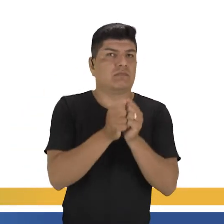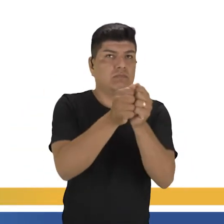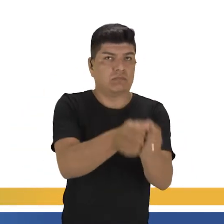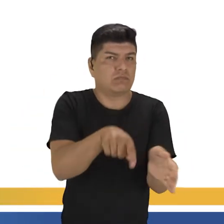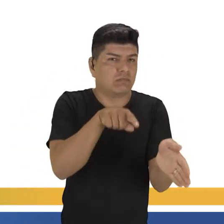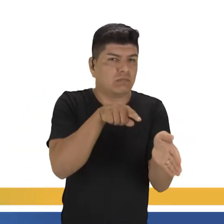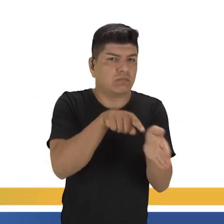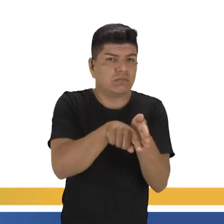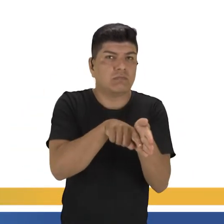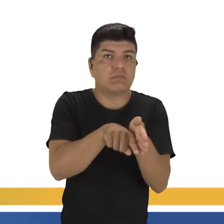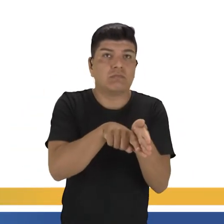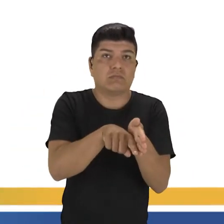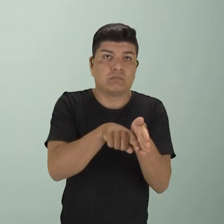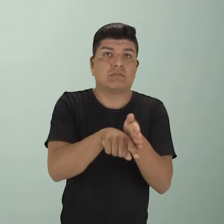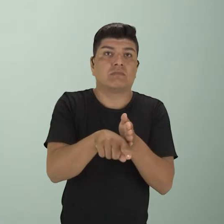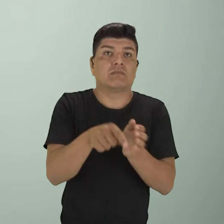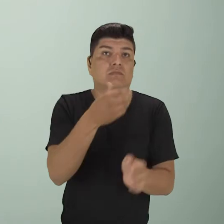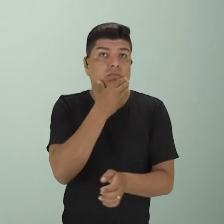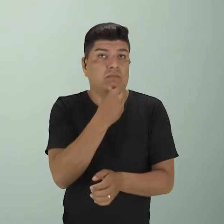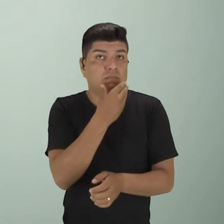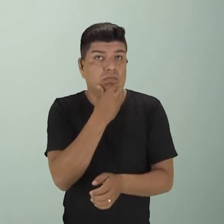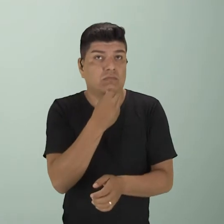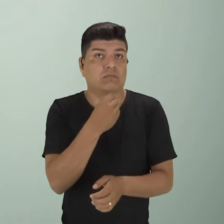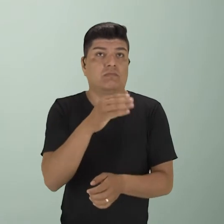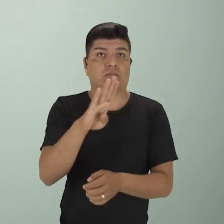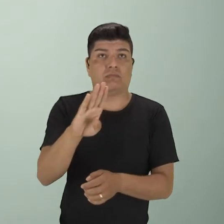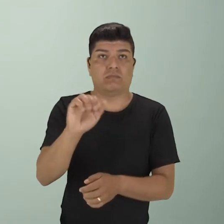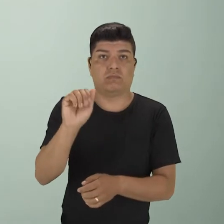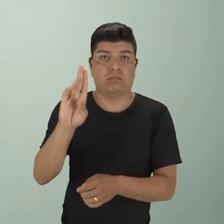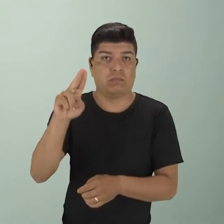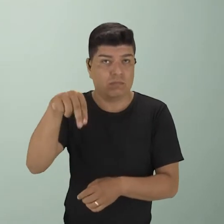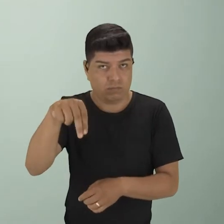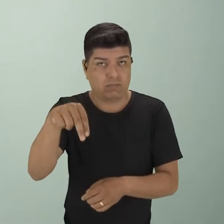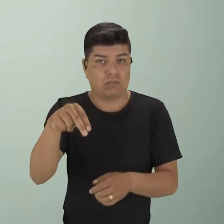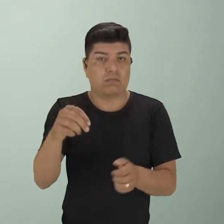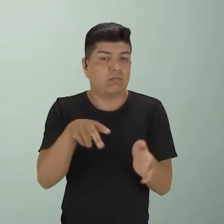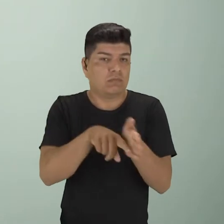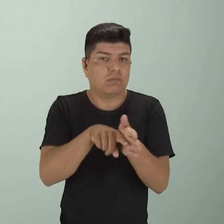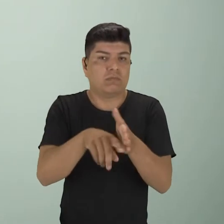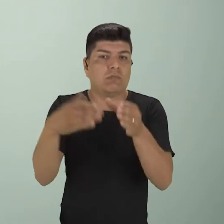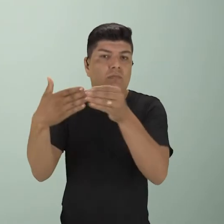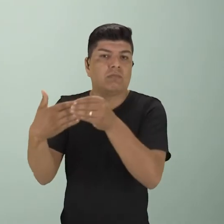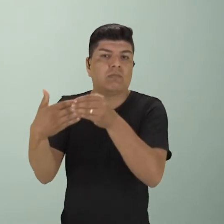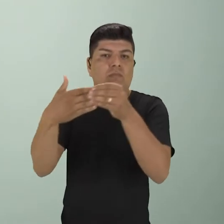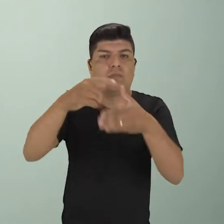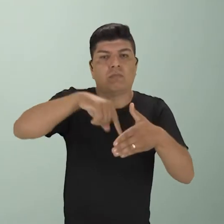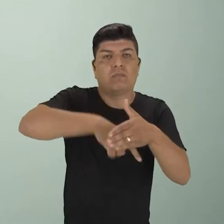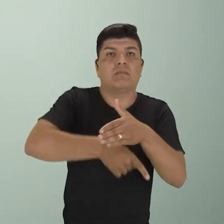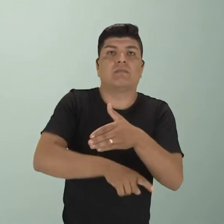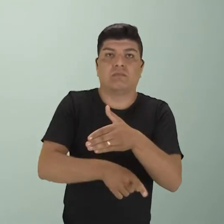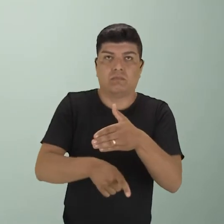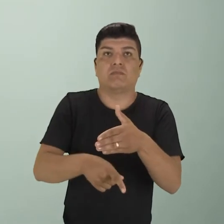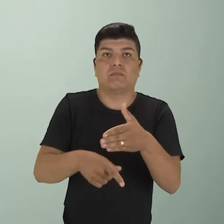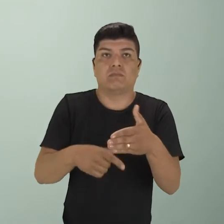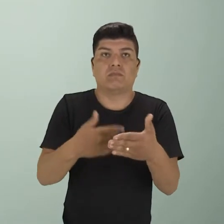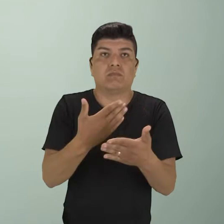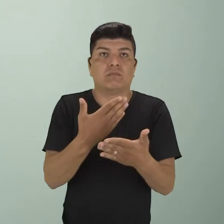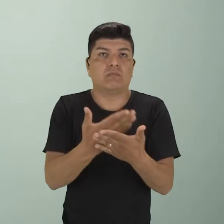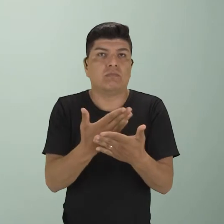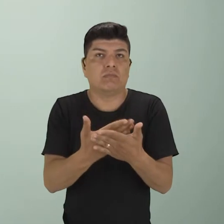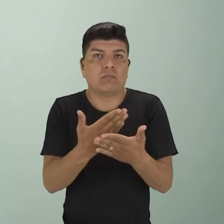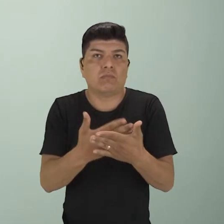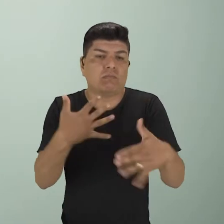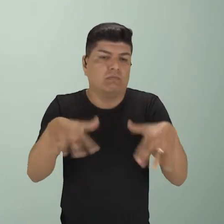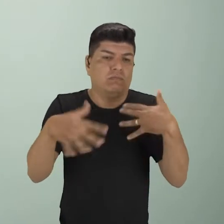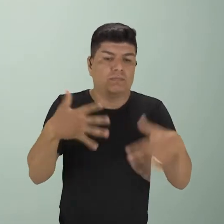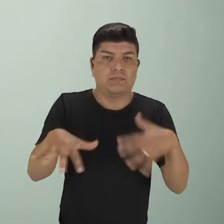estudo desse autor, Lawrence, Laban pegou esse estudo do movimento dos operários e aprofundou seu estudo sobre o movimento a